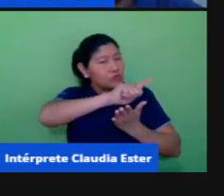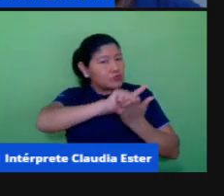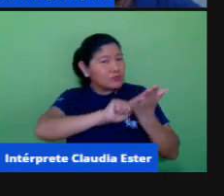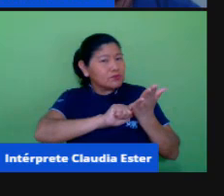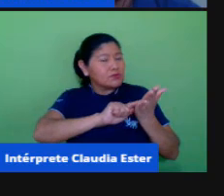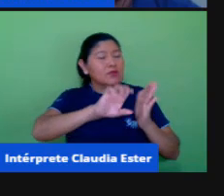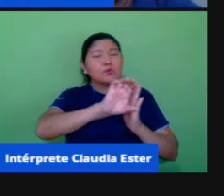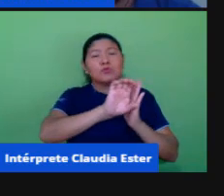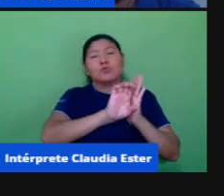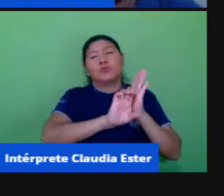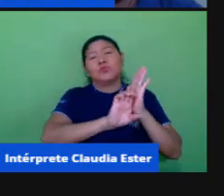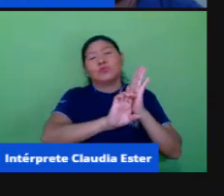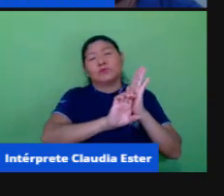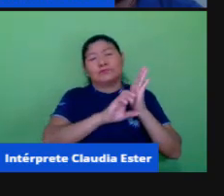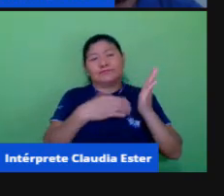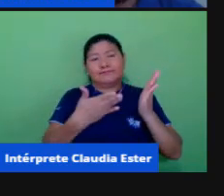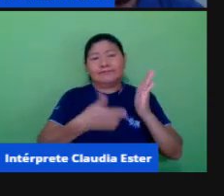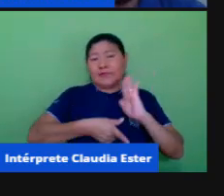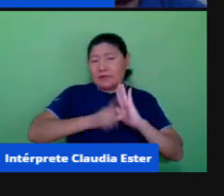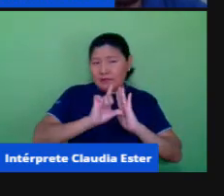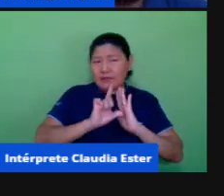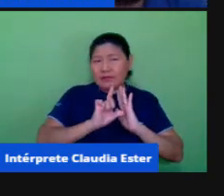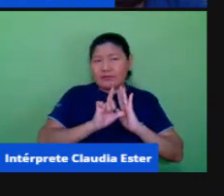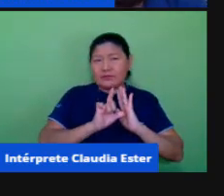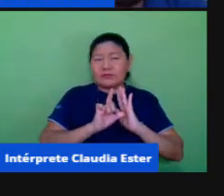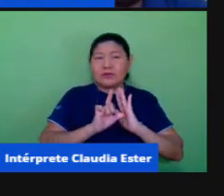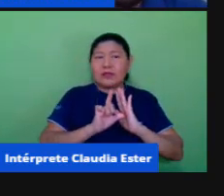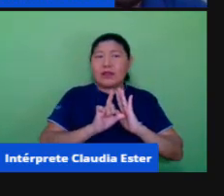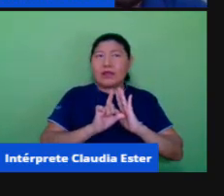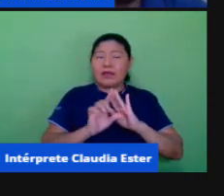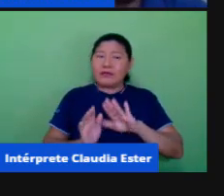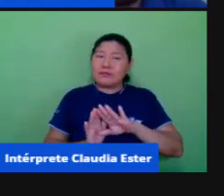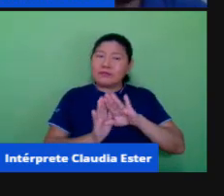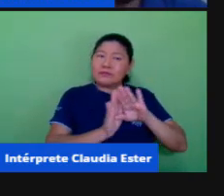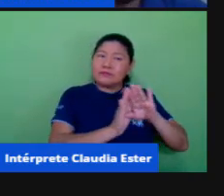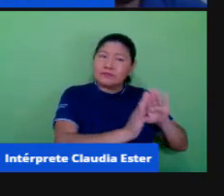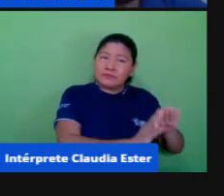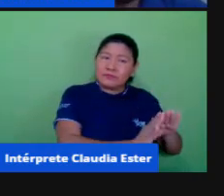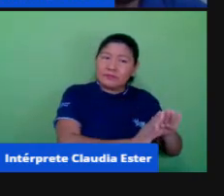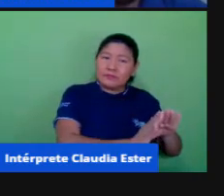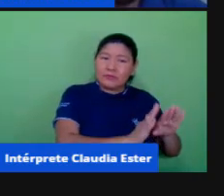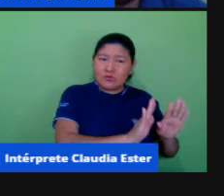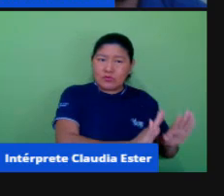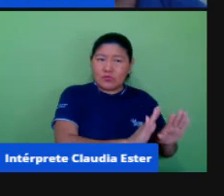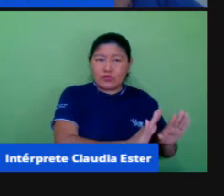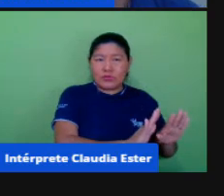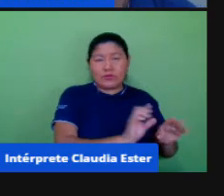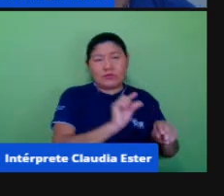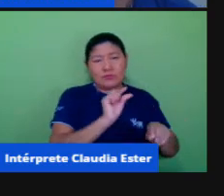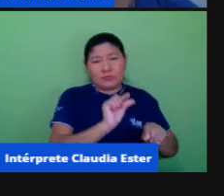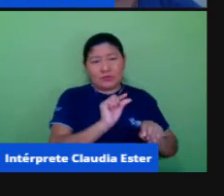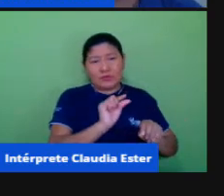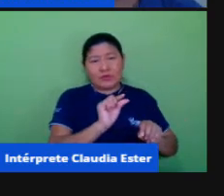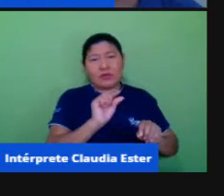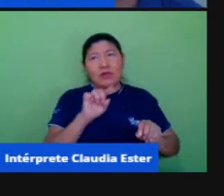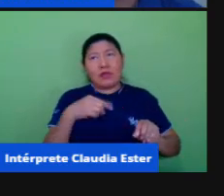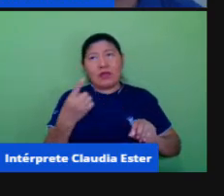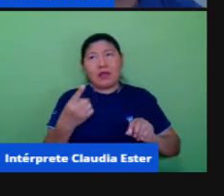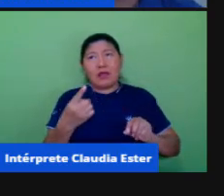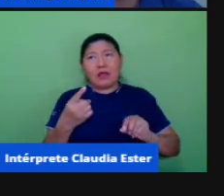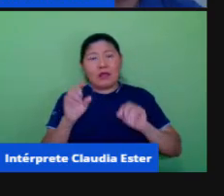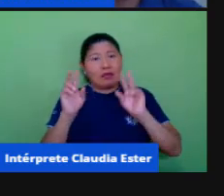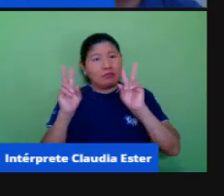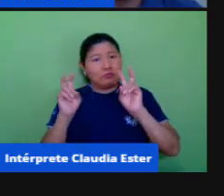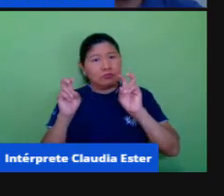conteúdos, ela deixa de aparecer, por exemplo, no nosso referencial de língua portuguesa. Ah, professor, mas acabou o